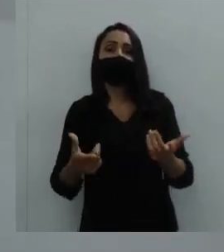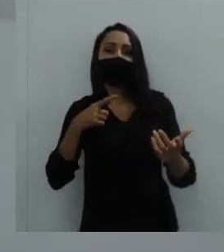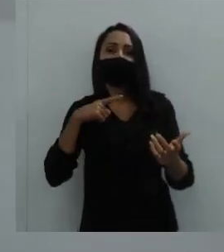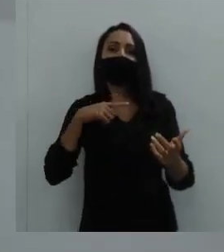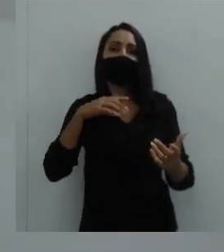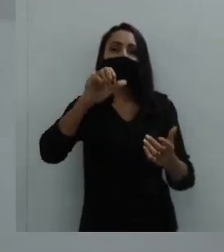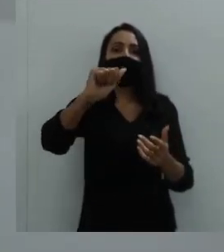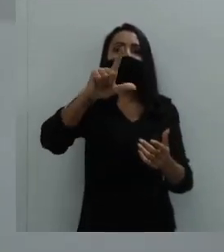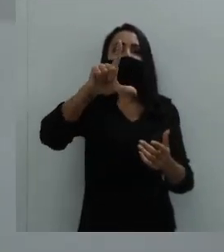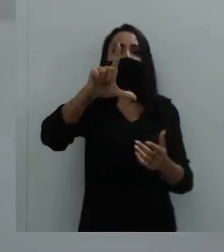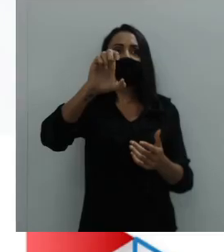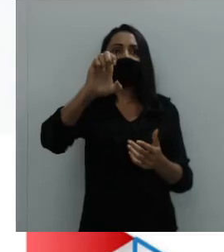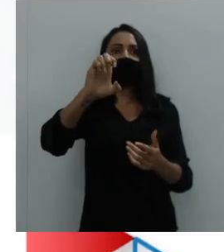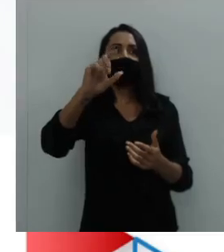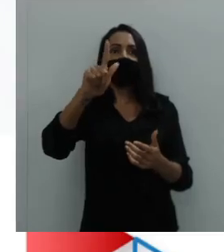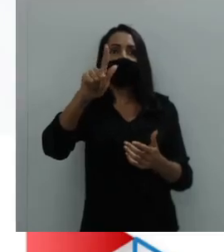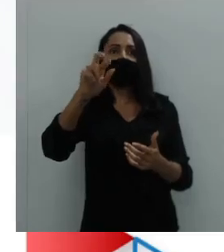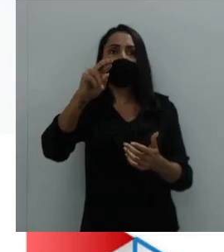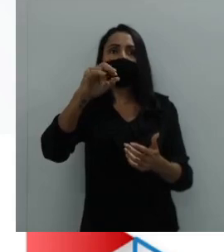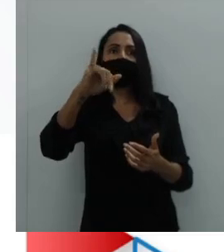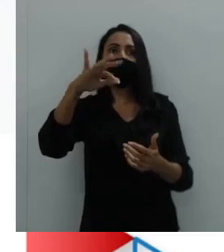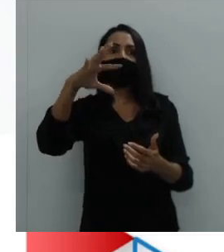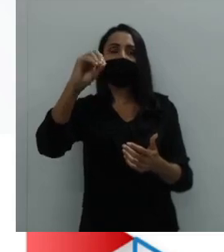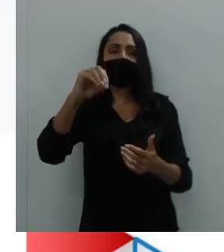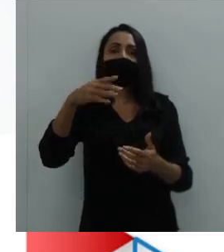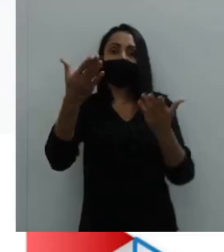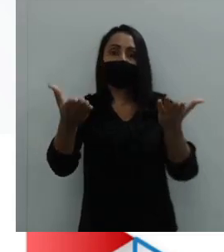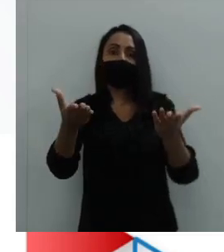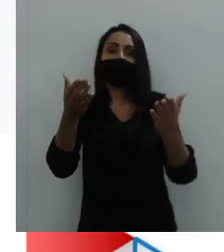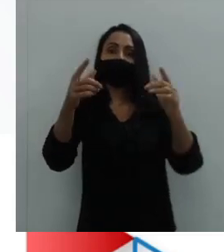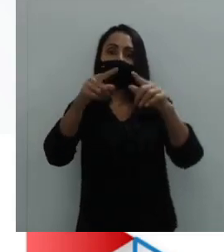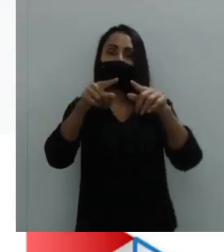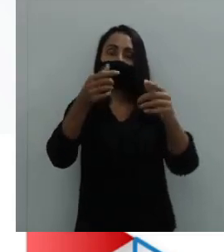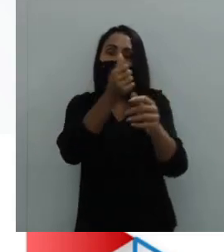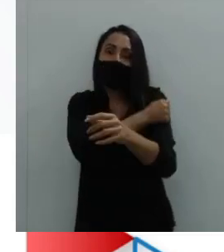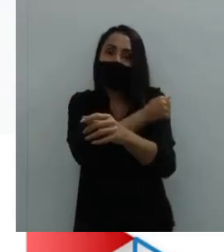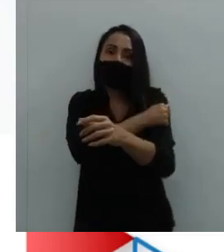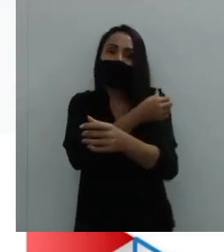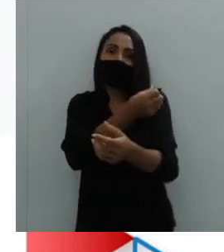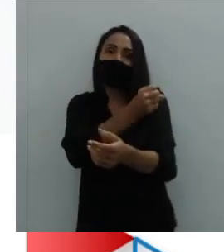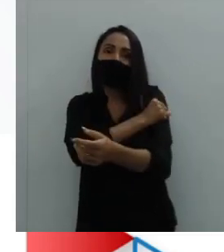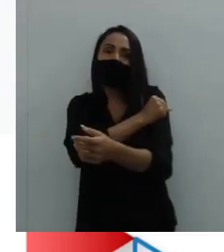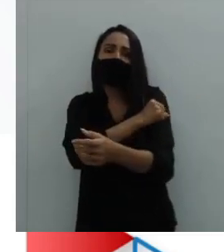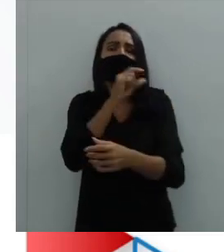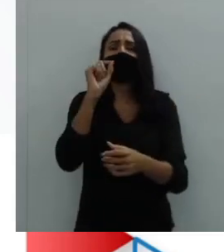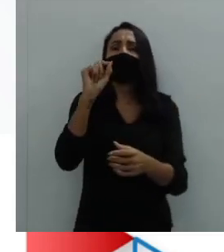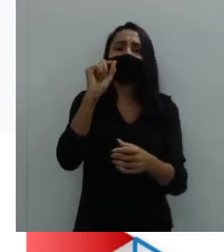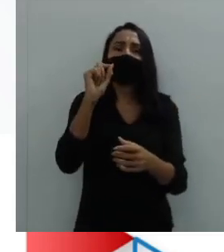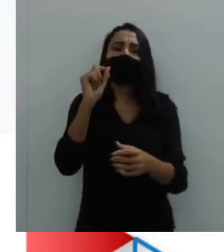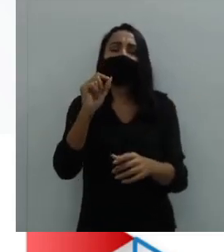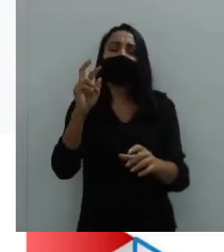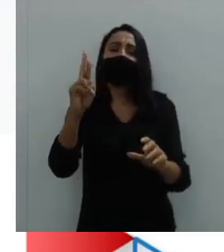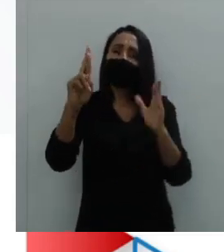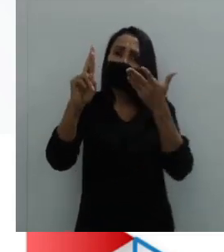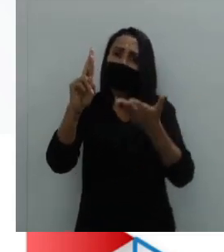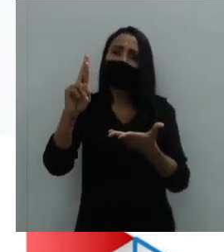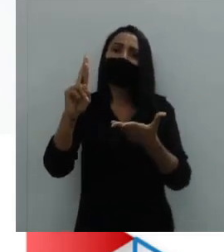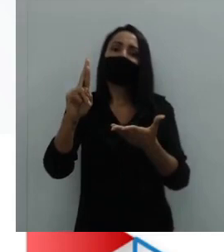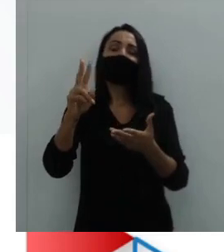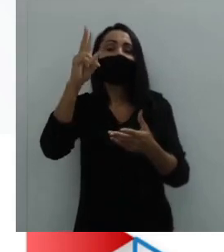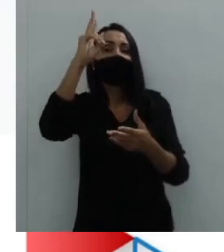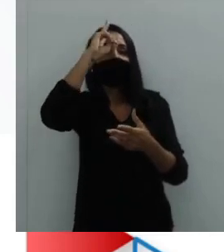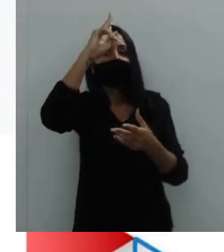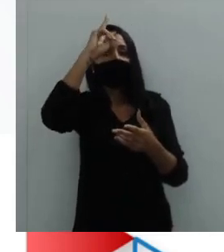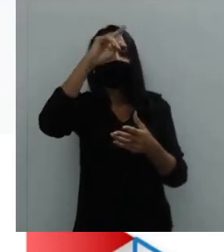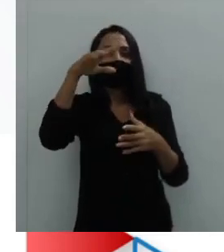alegoria. Quando vocês, estudantes, certo? 8º ano. A alegoria. O que é uma alegoria? Uma representação. Lembrar que eu